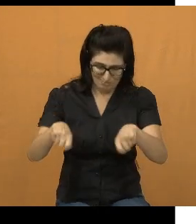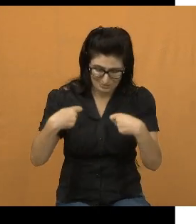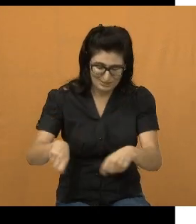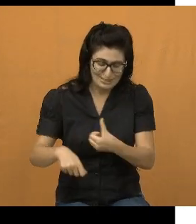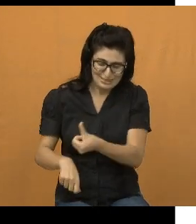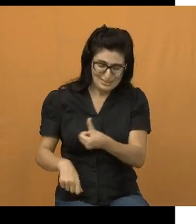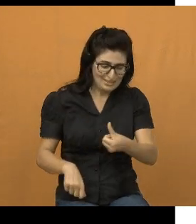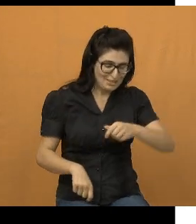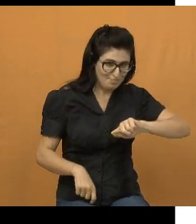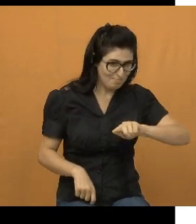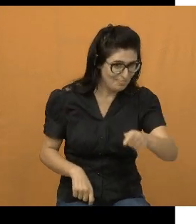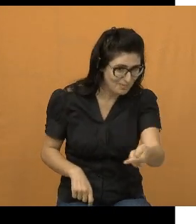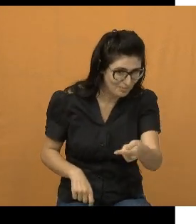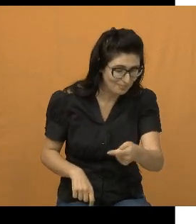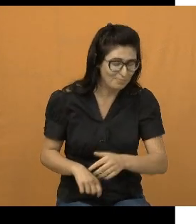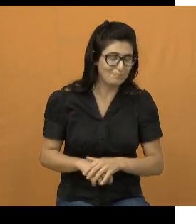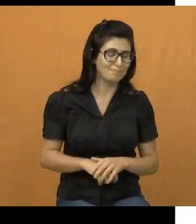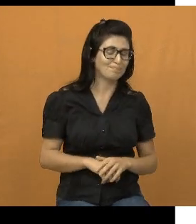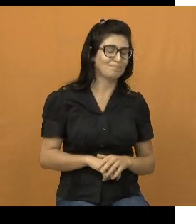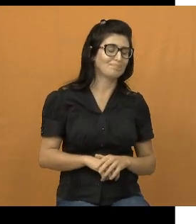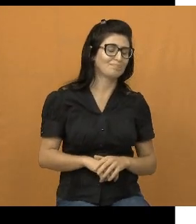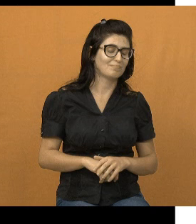os hospitais do município.